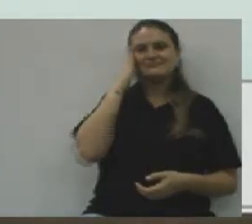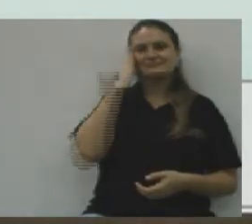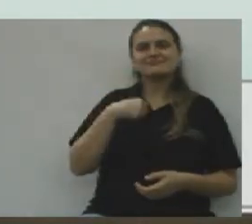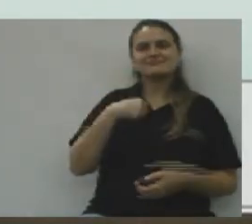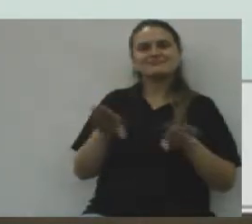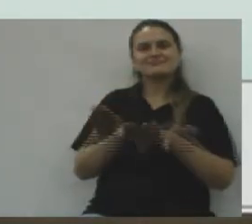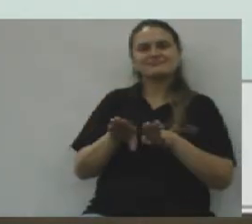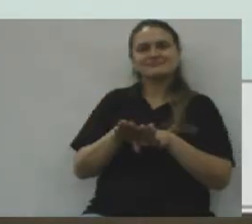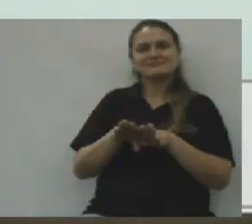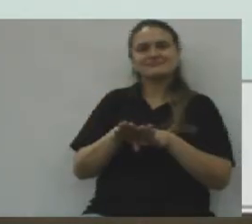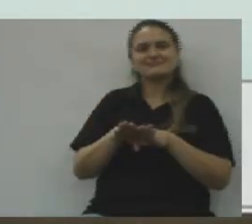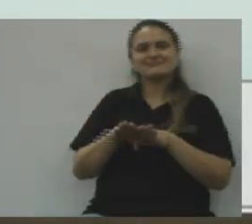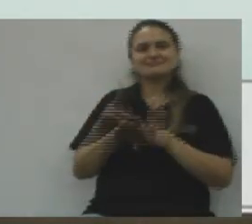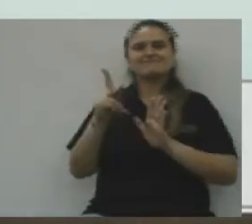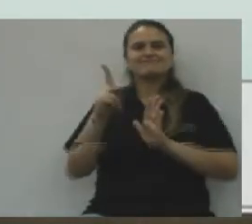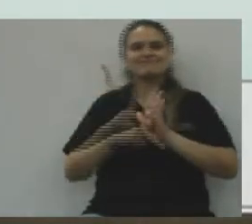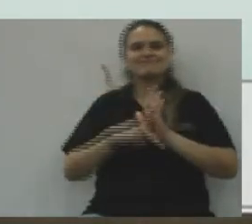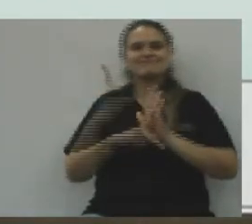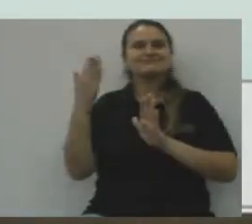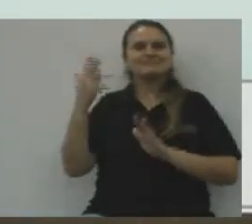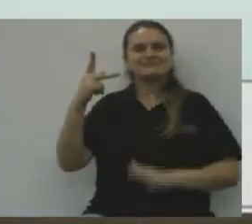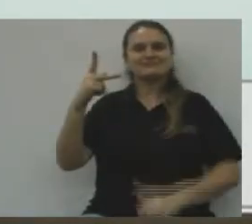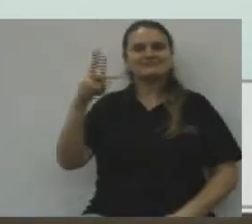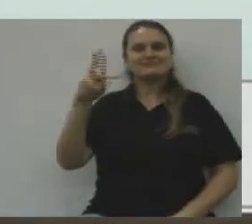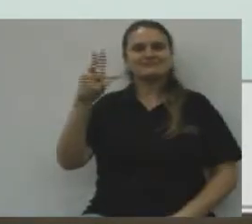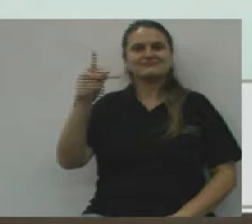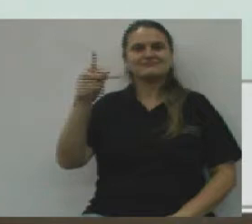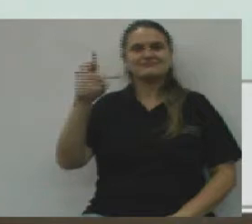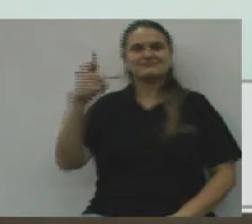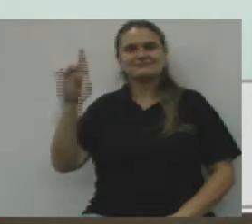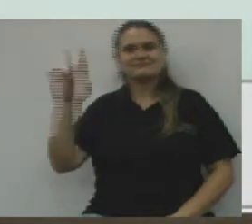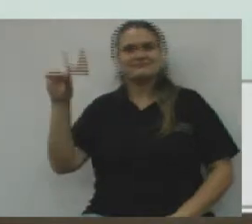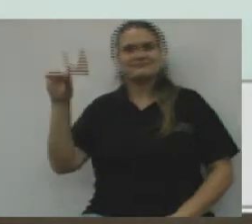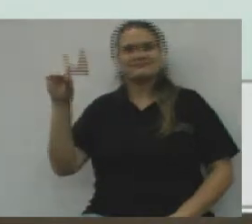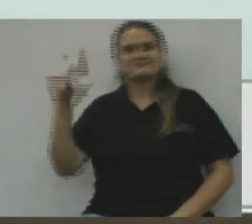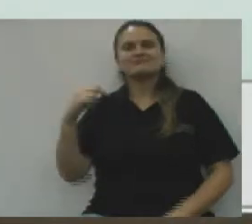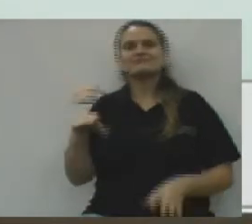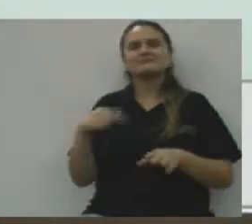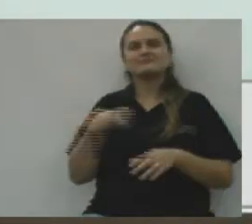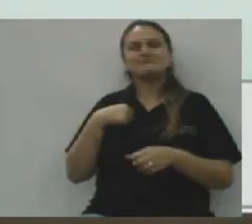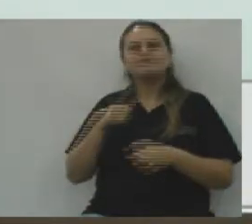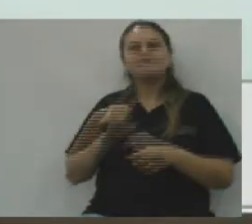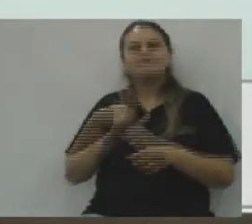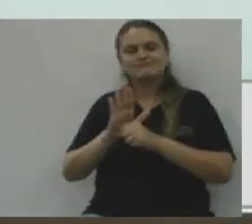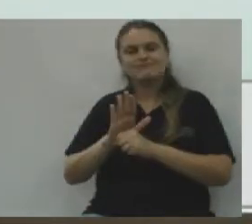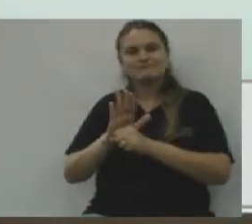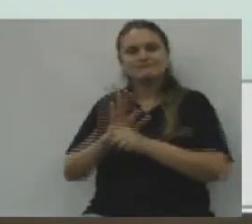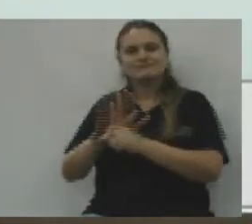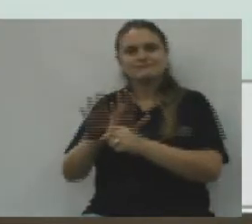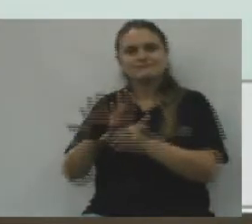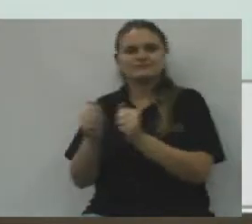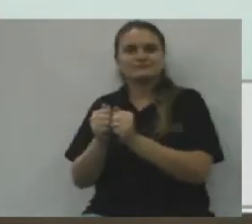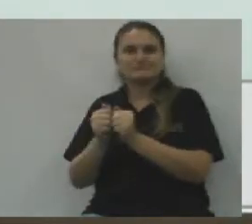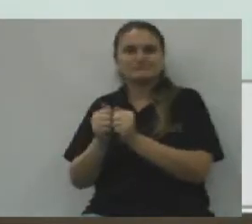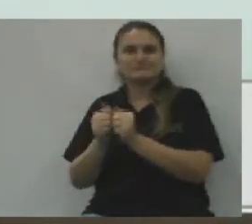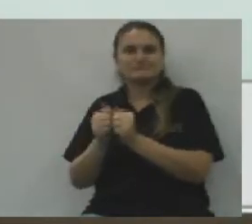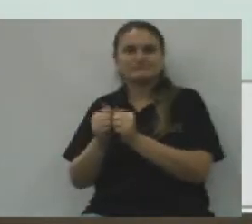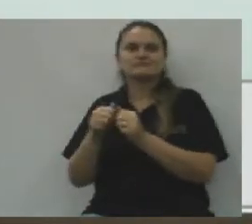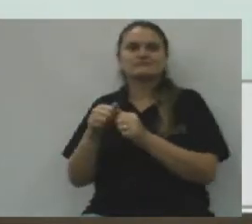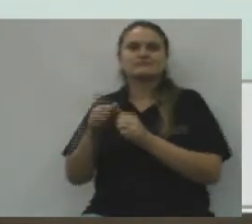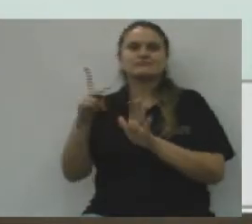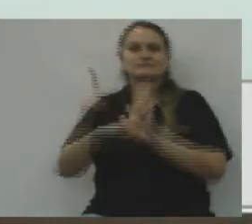de um programa muito bacana, que é o ProERD, e que vem corroborar agora junto com o programa de evasão escolar.